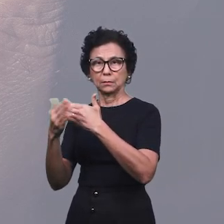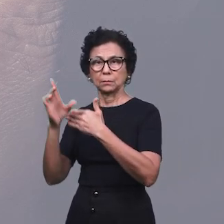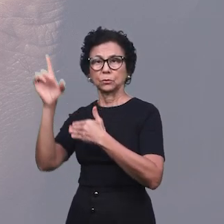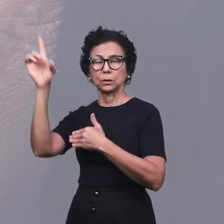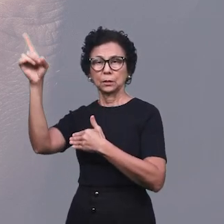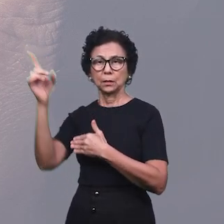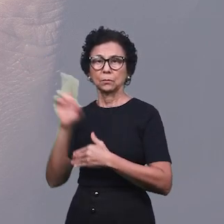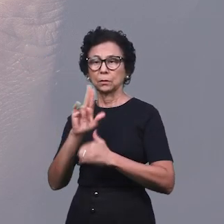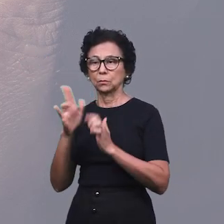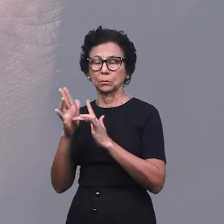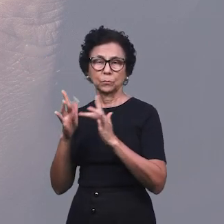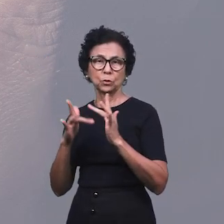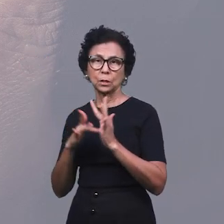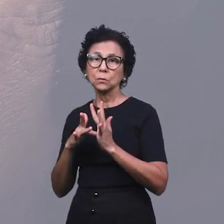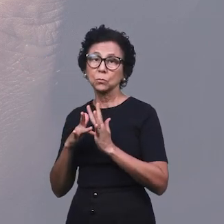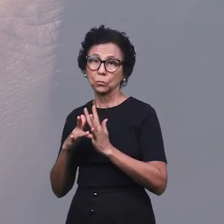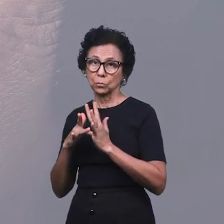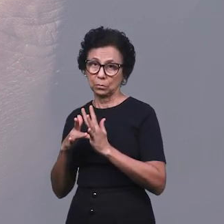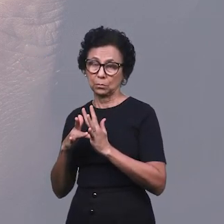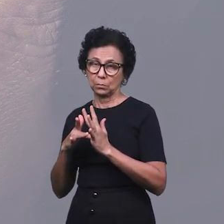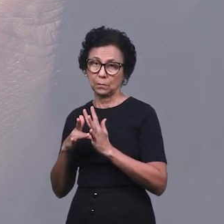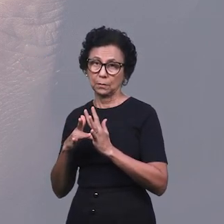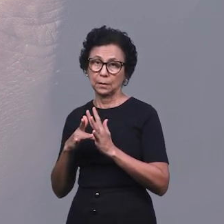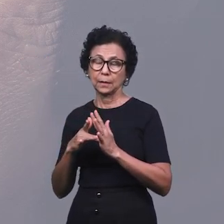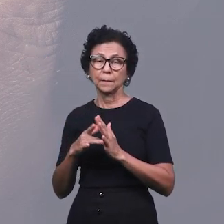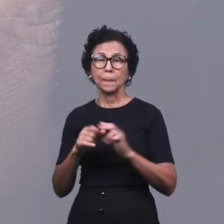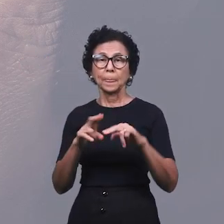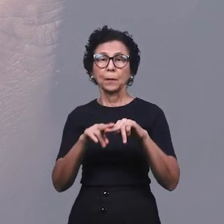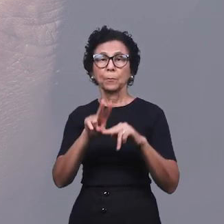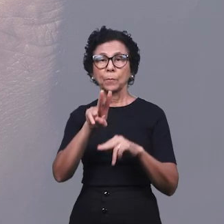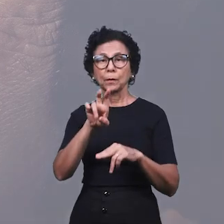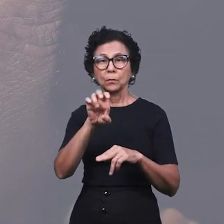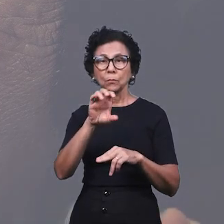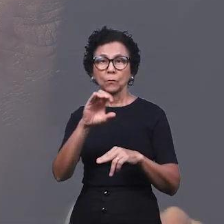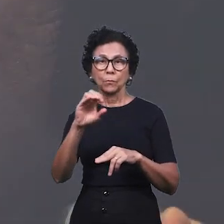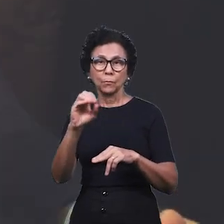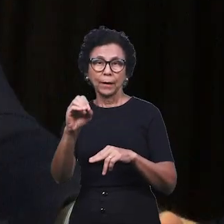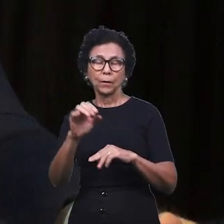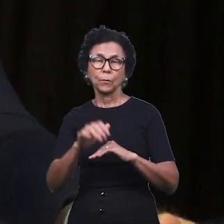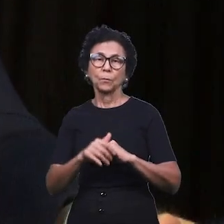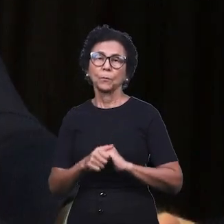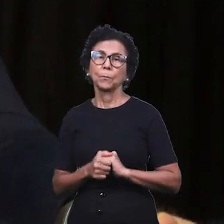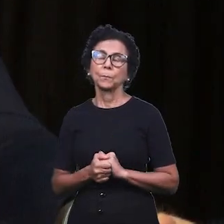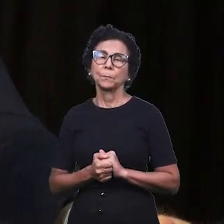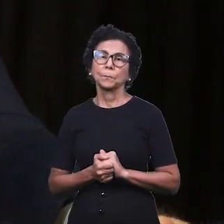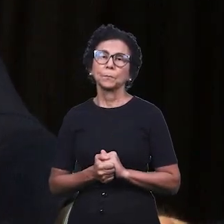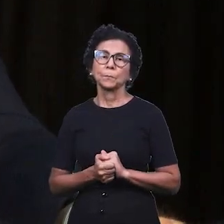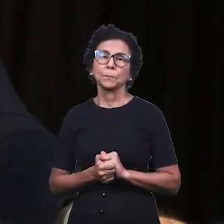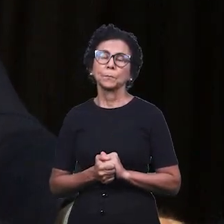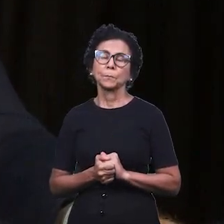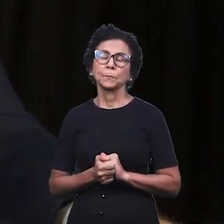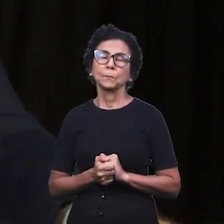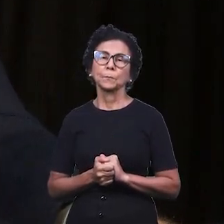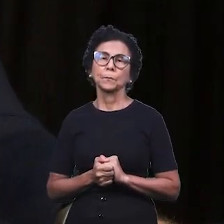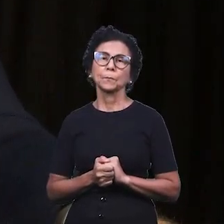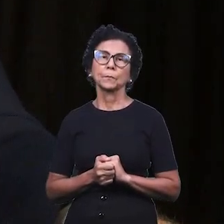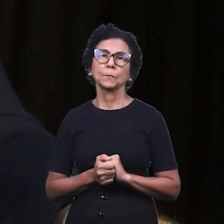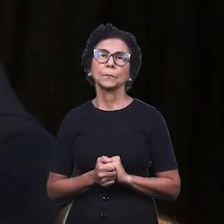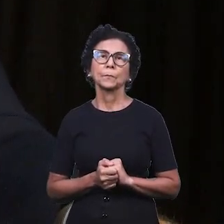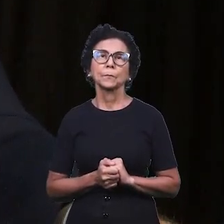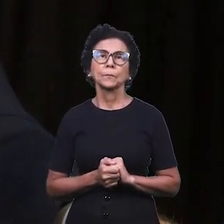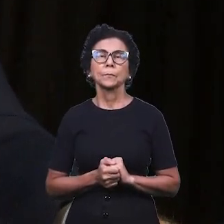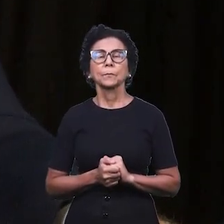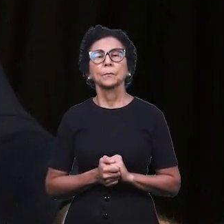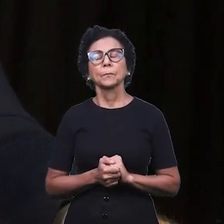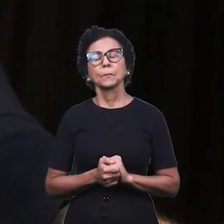nos consagra, pelo véu, isto é, pela sua carne. Agora, com esses utensílios do